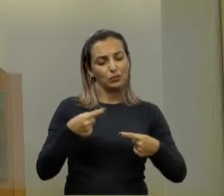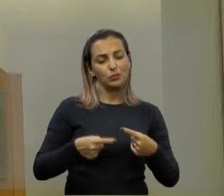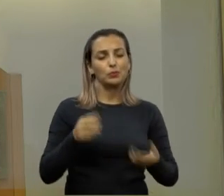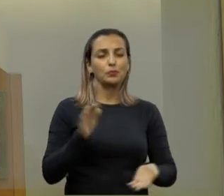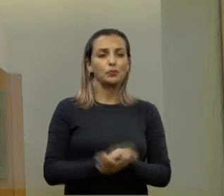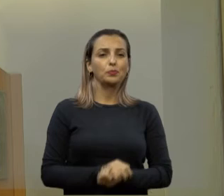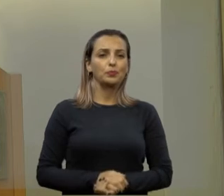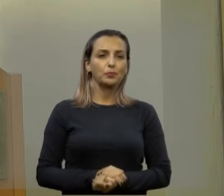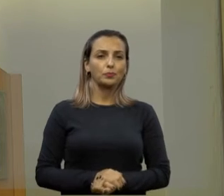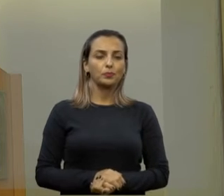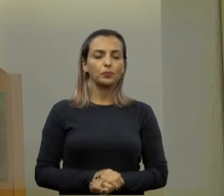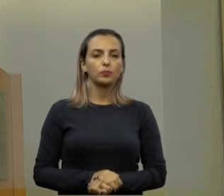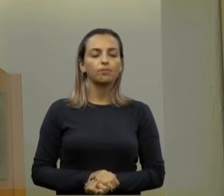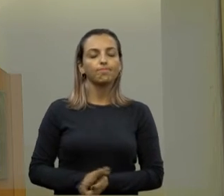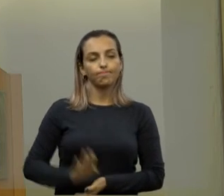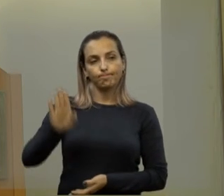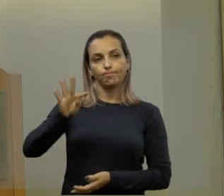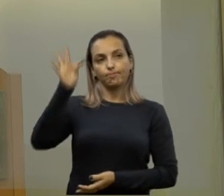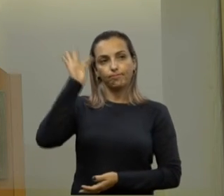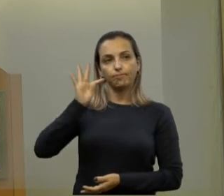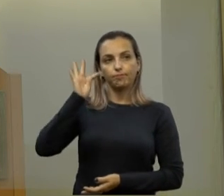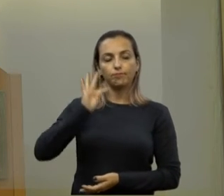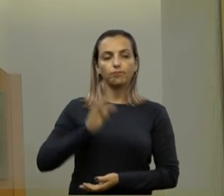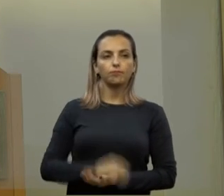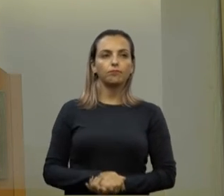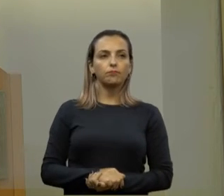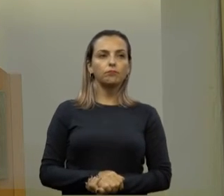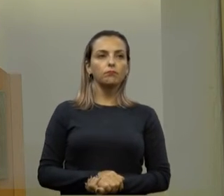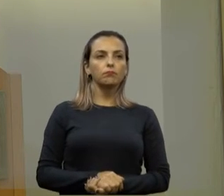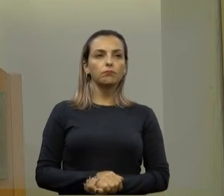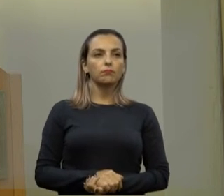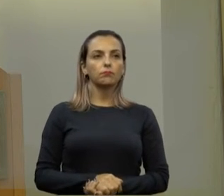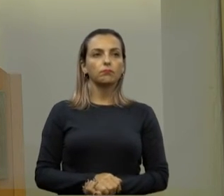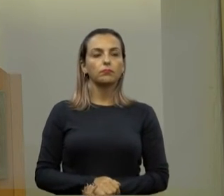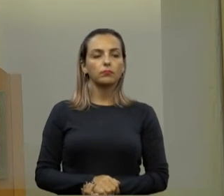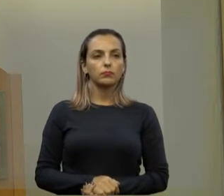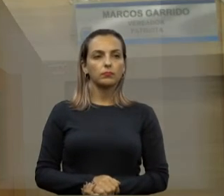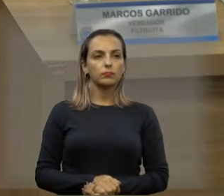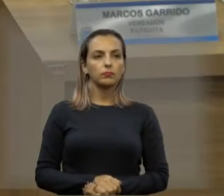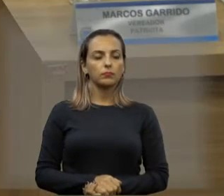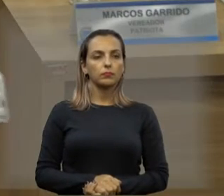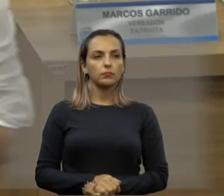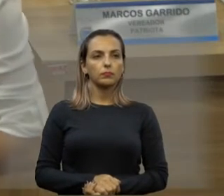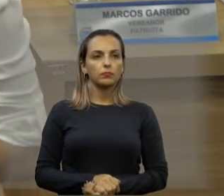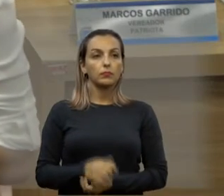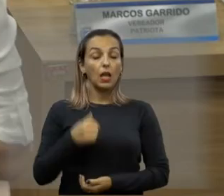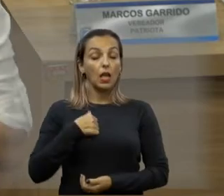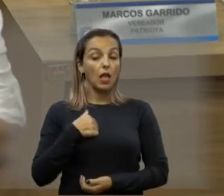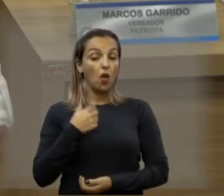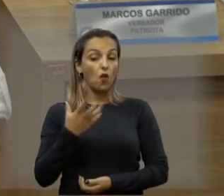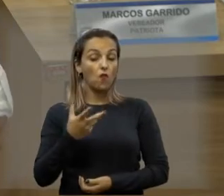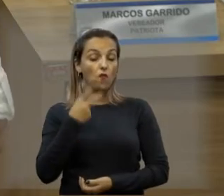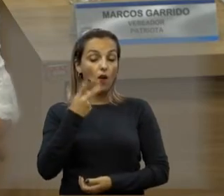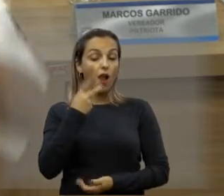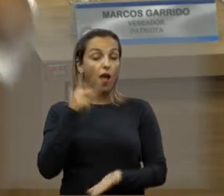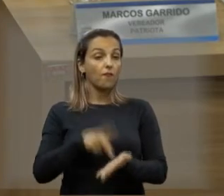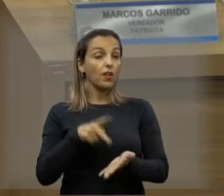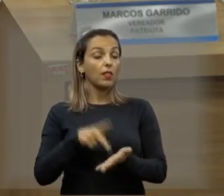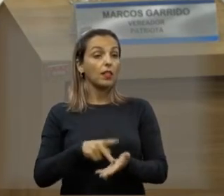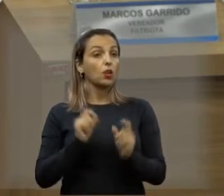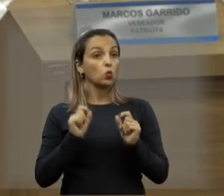aparte para Tainara parte perdedora muito obrigada por essa oportunidade eu disse que eu queria e isso é verdade nessa casa porque